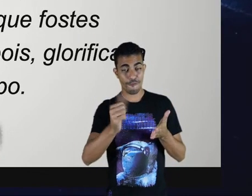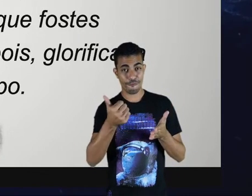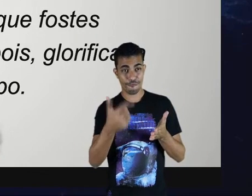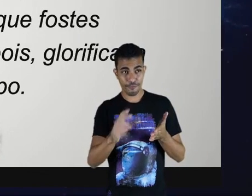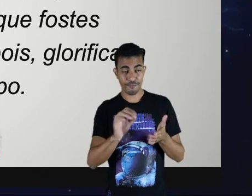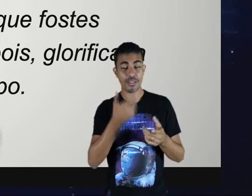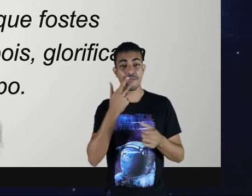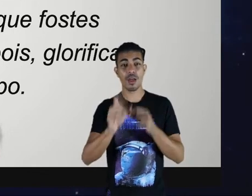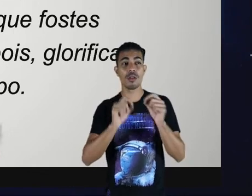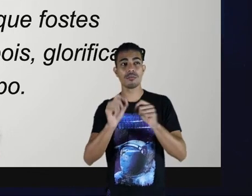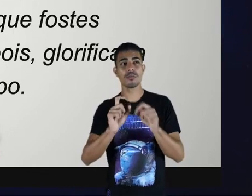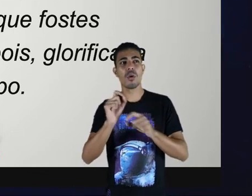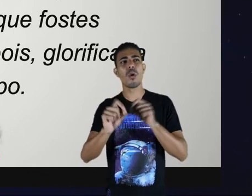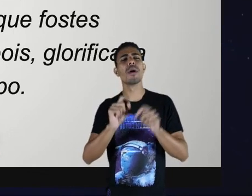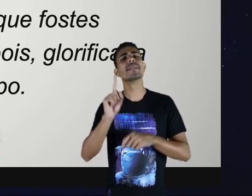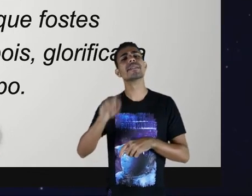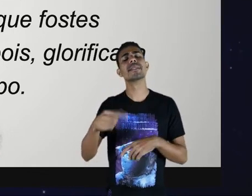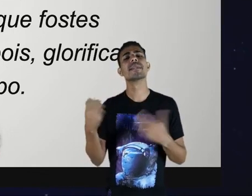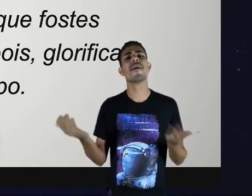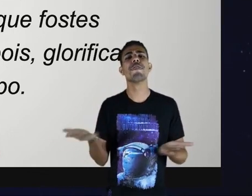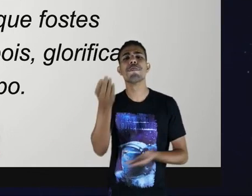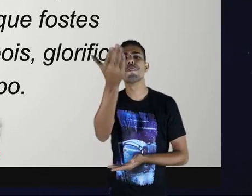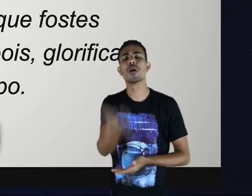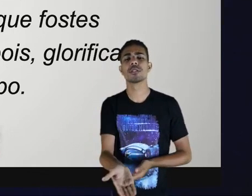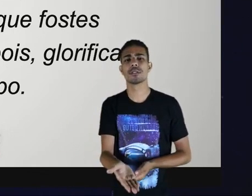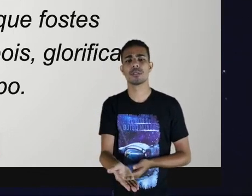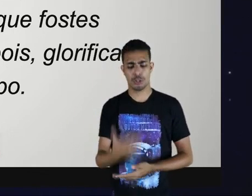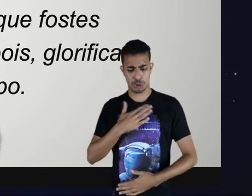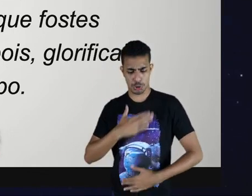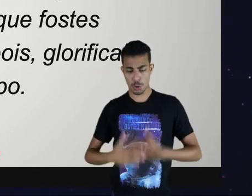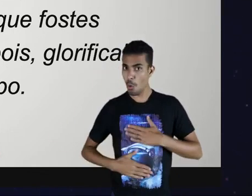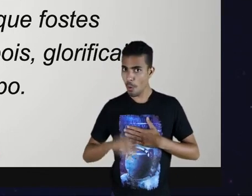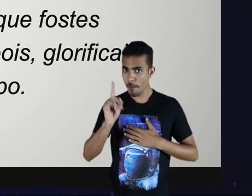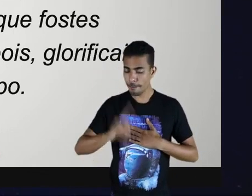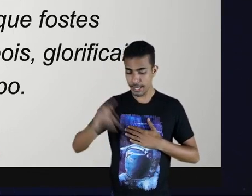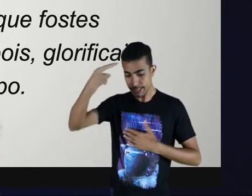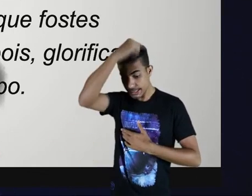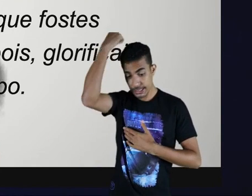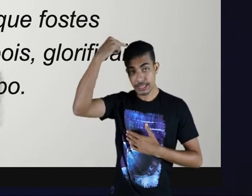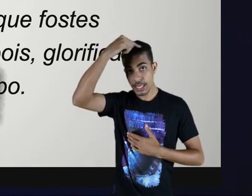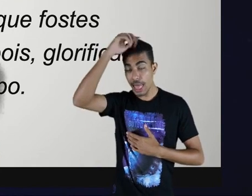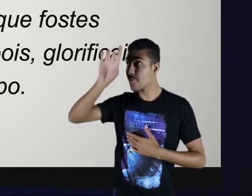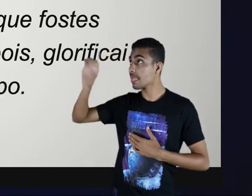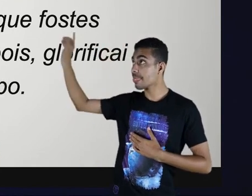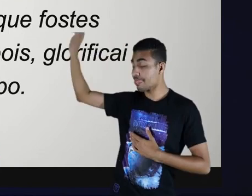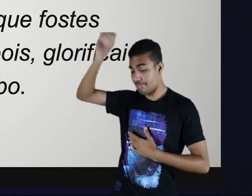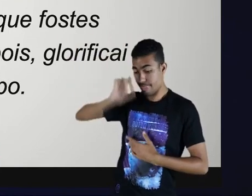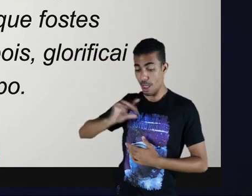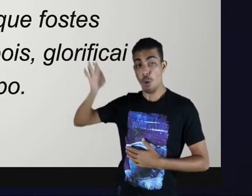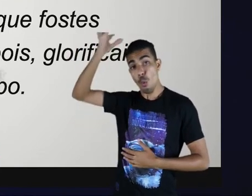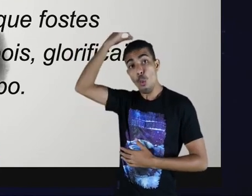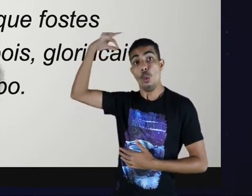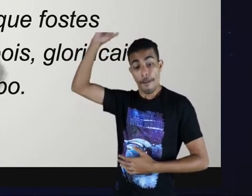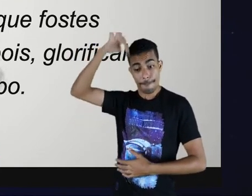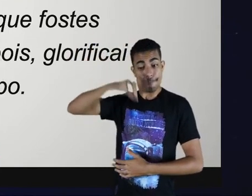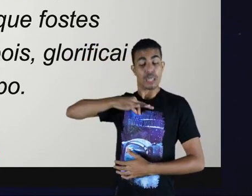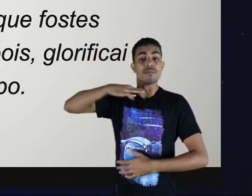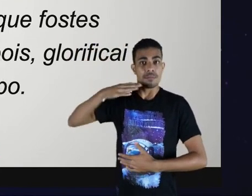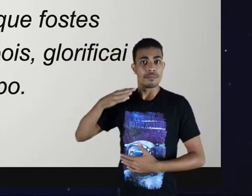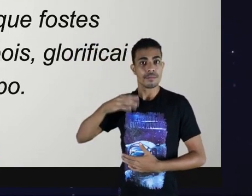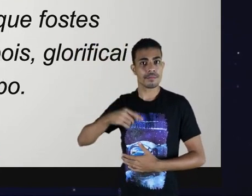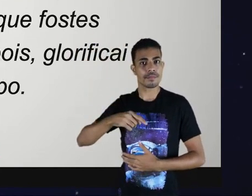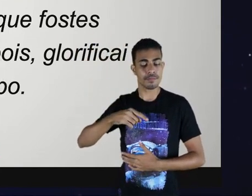vocês, o que nós somos? Não sabeis vós que o vosso corpo é santuário do Espírito Santo? Então, com